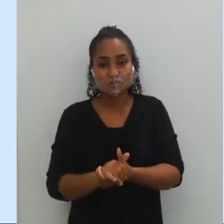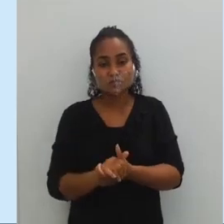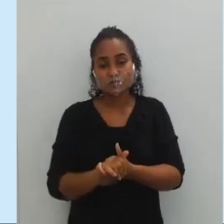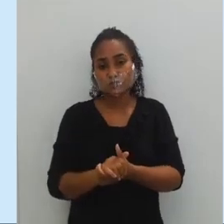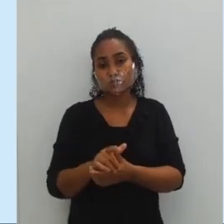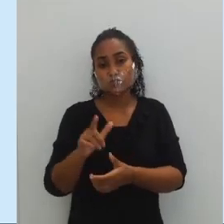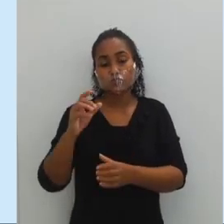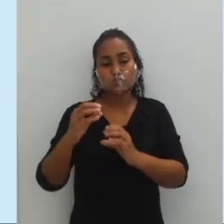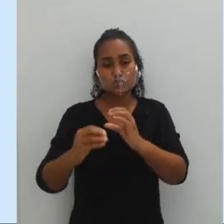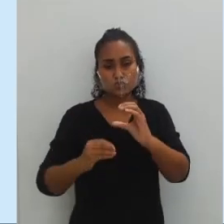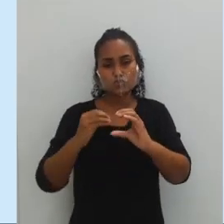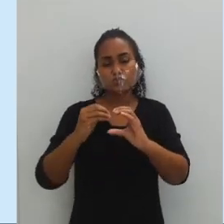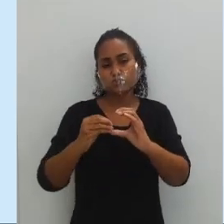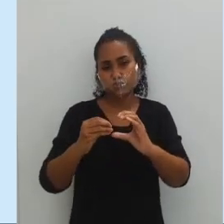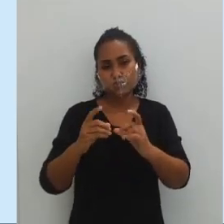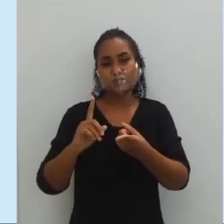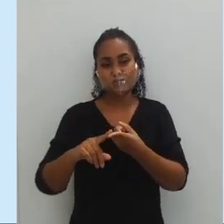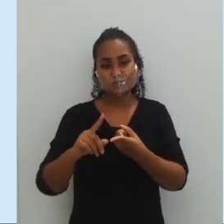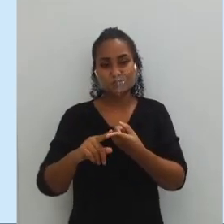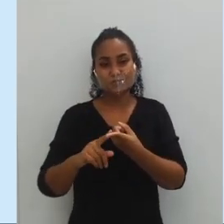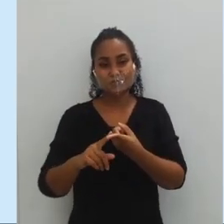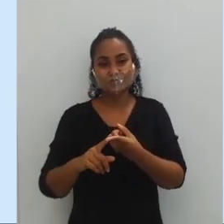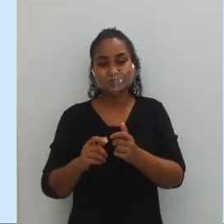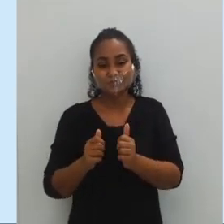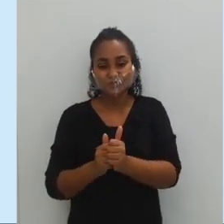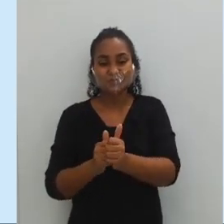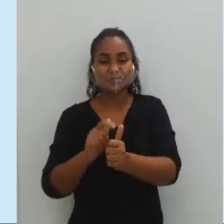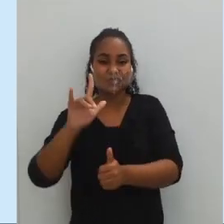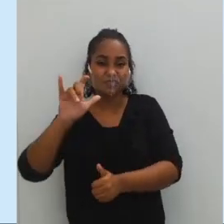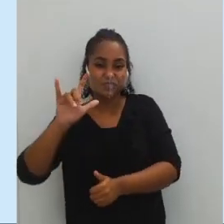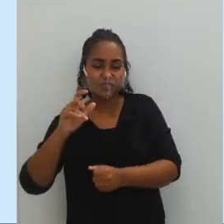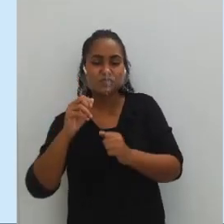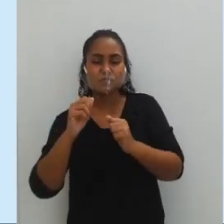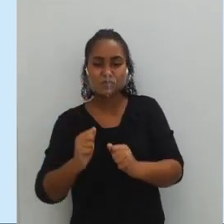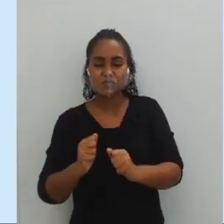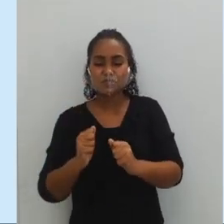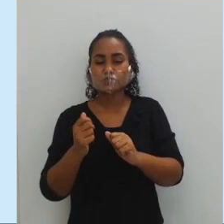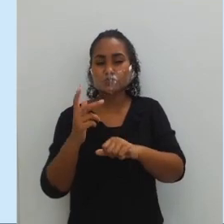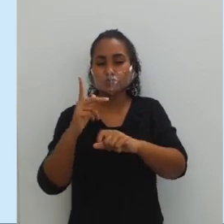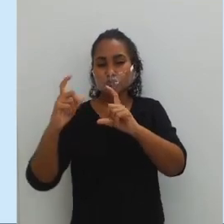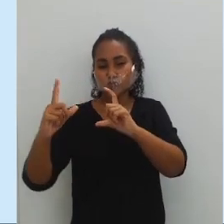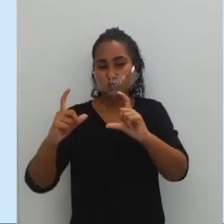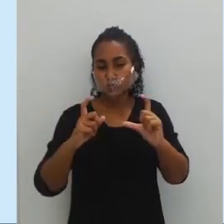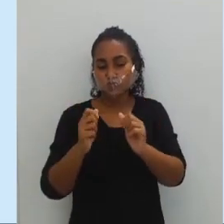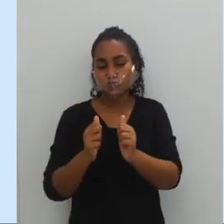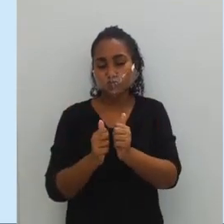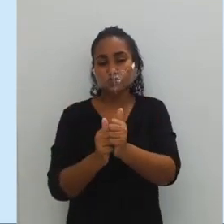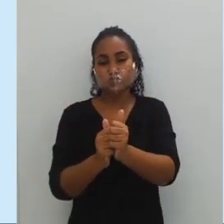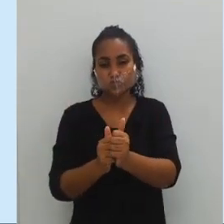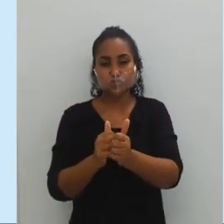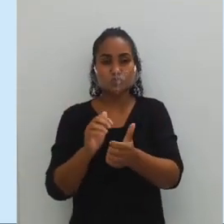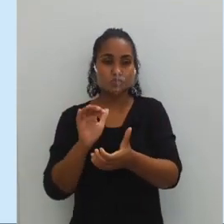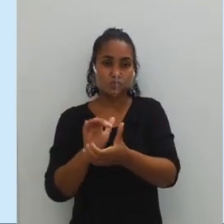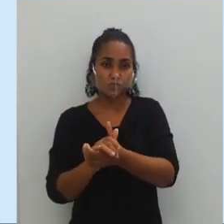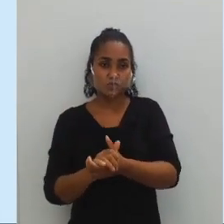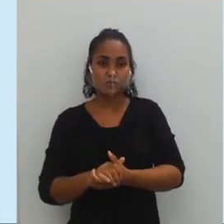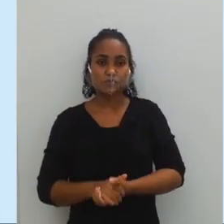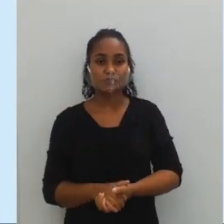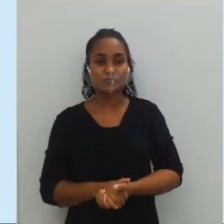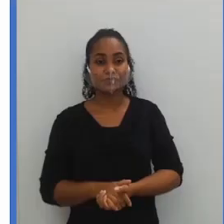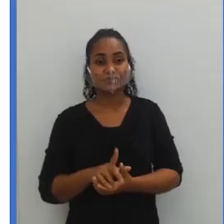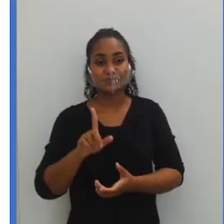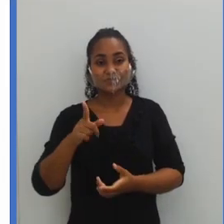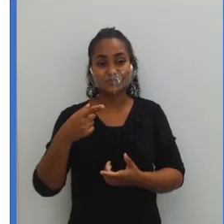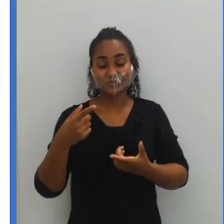Malvino Salvador, o ator global. Então, possivelmente, quem segue ele no Instagram vai encontrar algumas fotos dela com ele